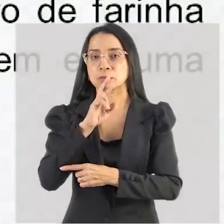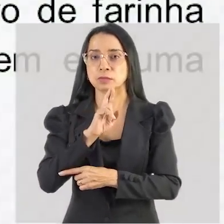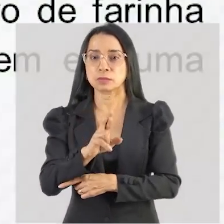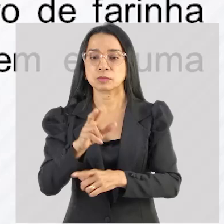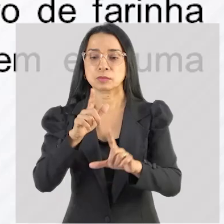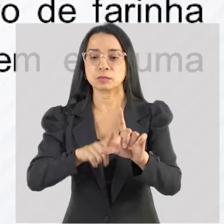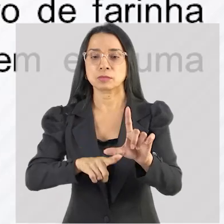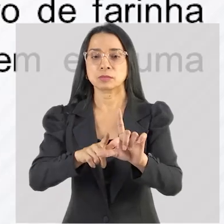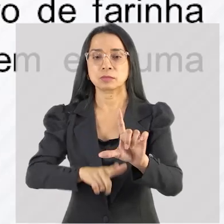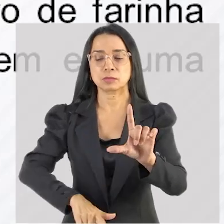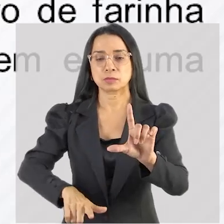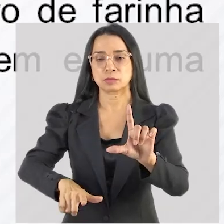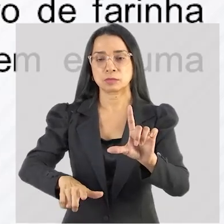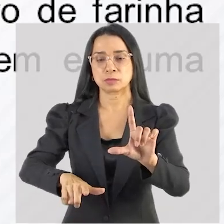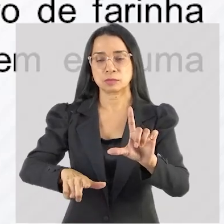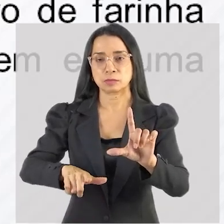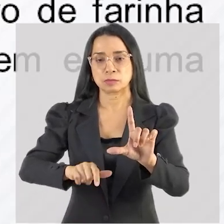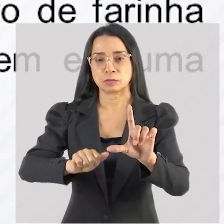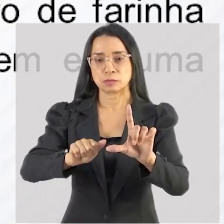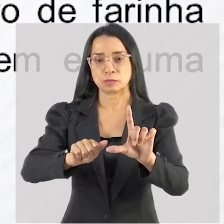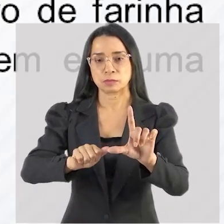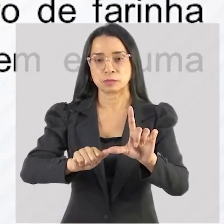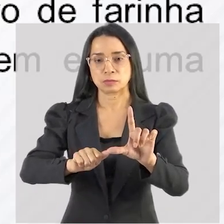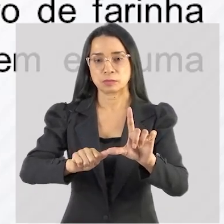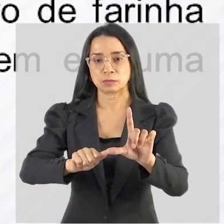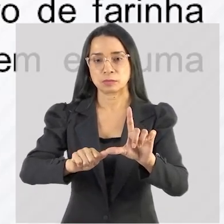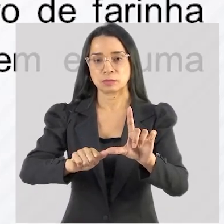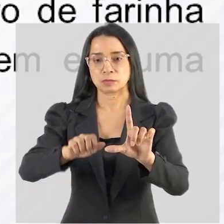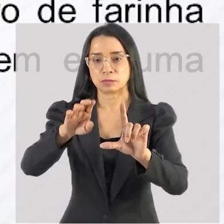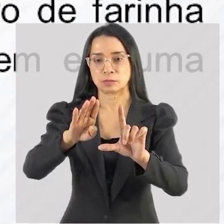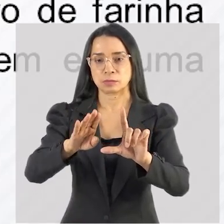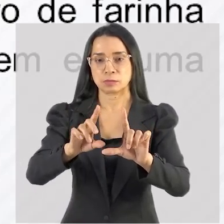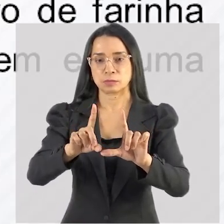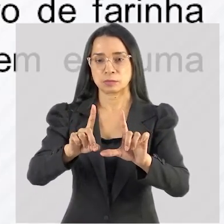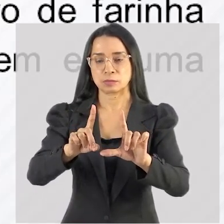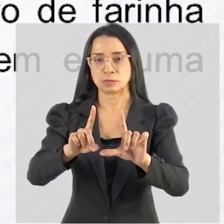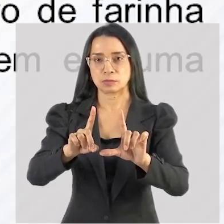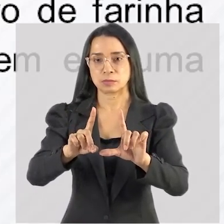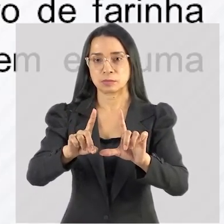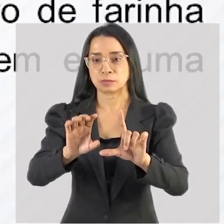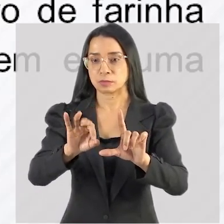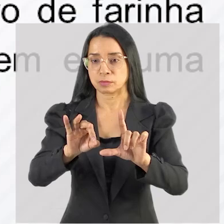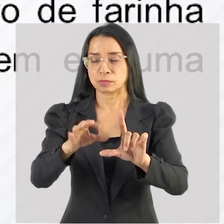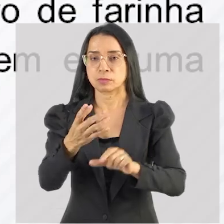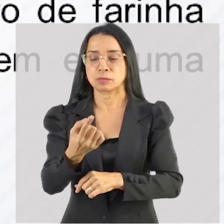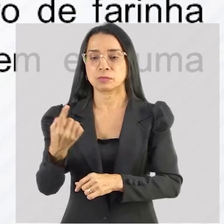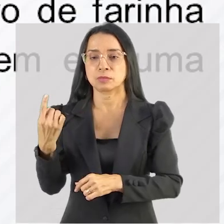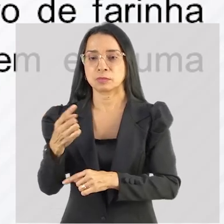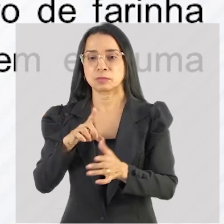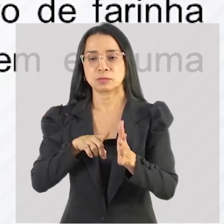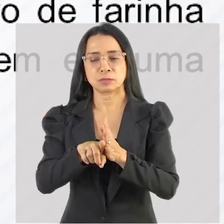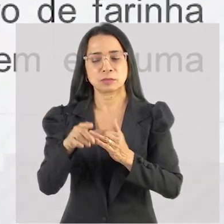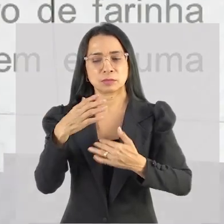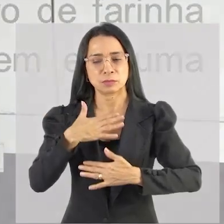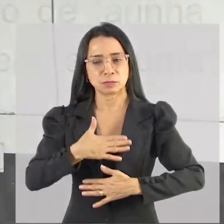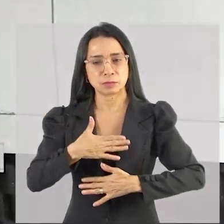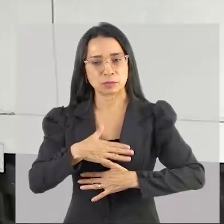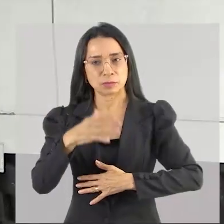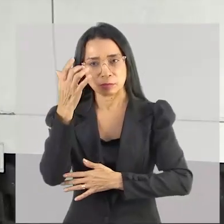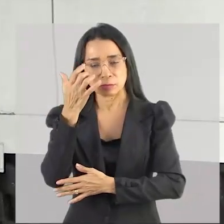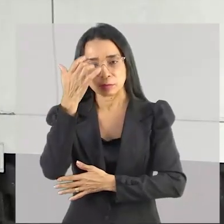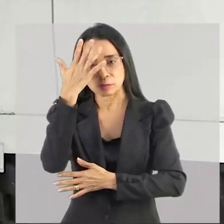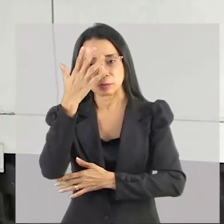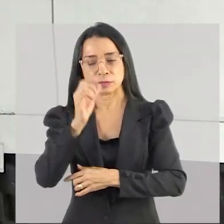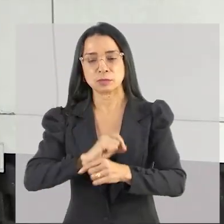exatamente em qual alternativa? Alternativa letra D, beleza? Então pronto, questãozinha aí bem tranquila, tá?